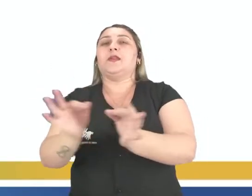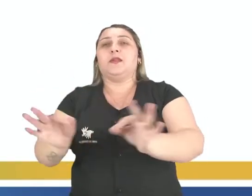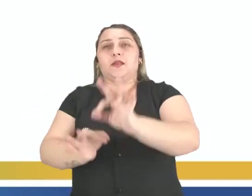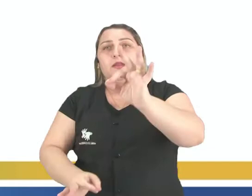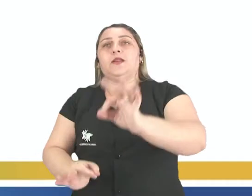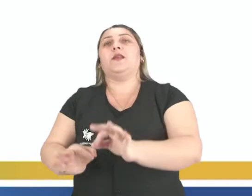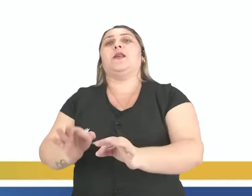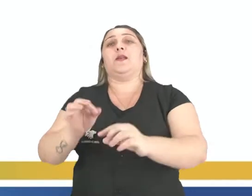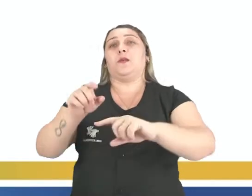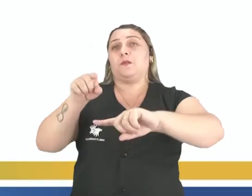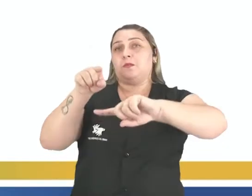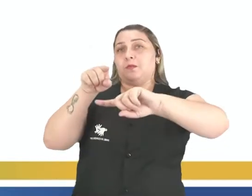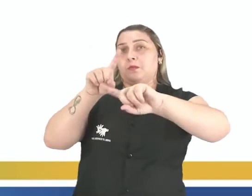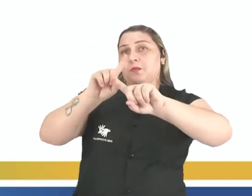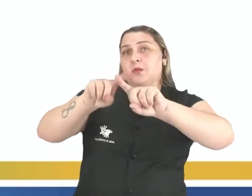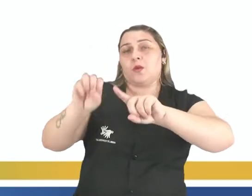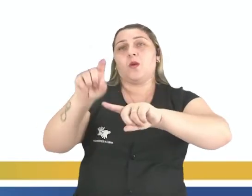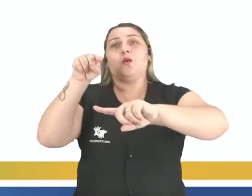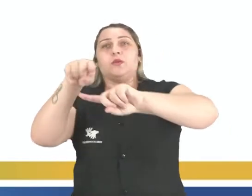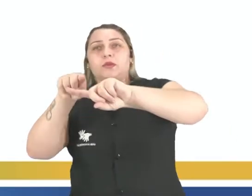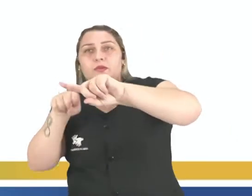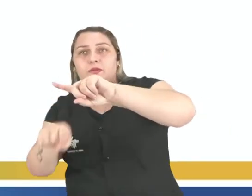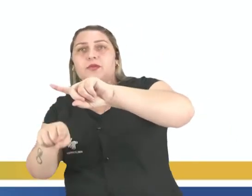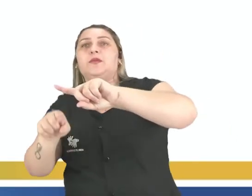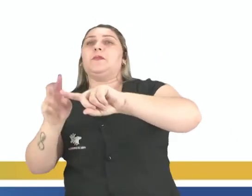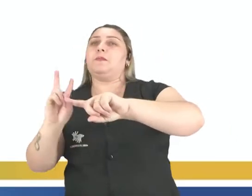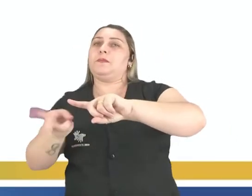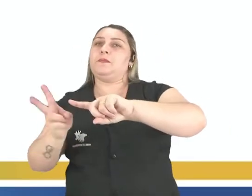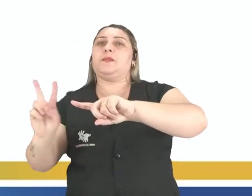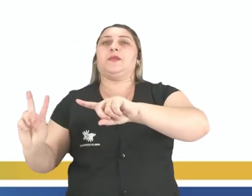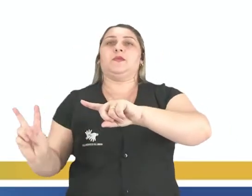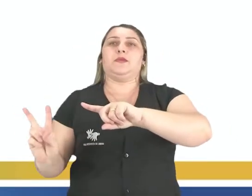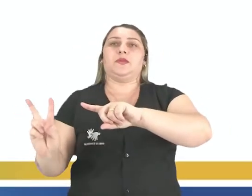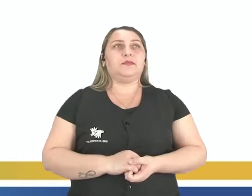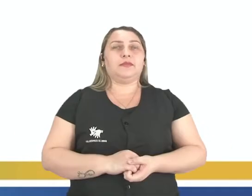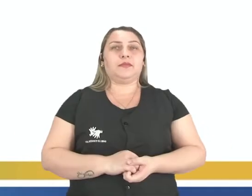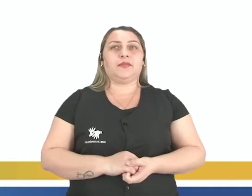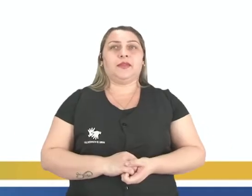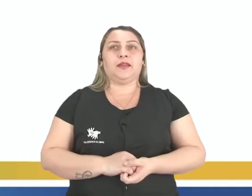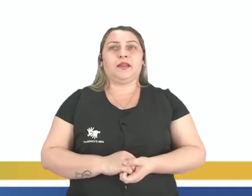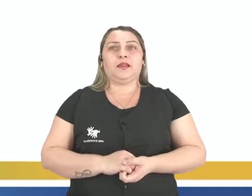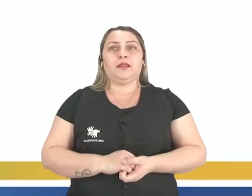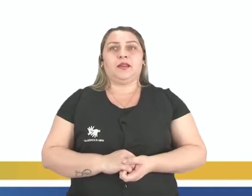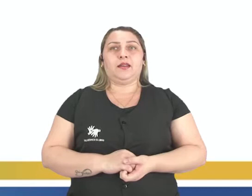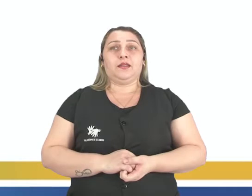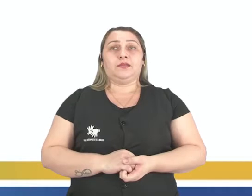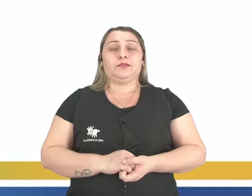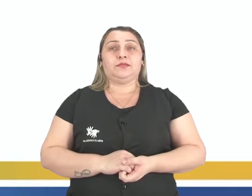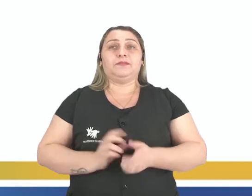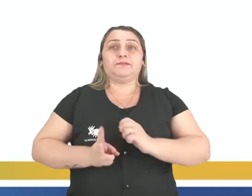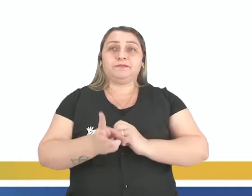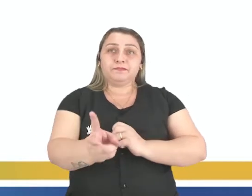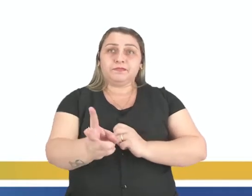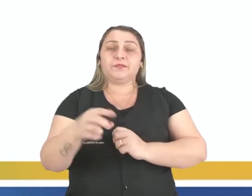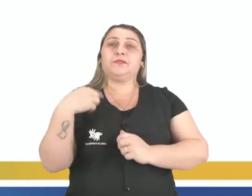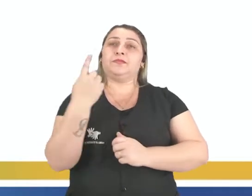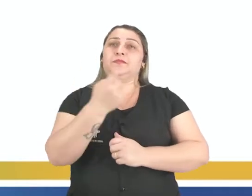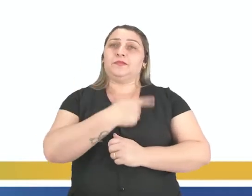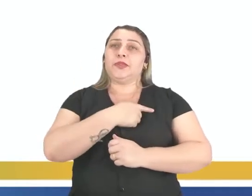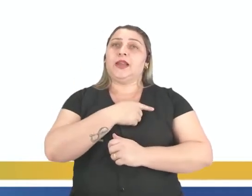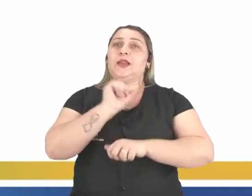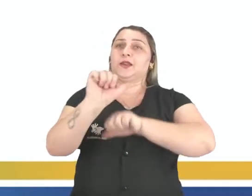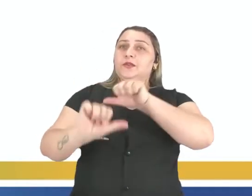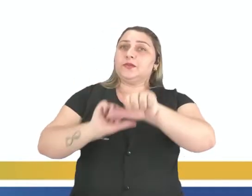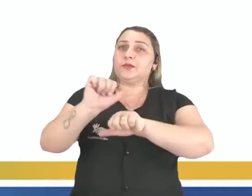ora a gente multiplica por um valor, ora a gente divide por este mesmo valor. Então, prosseguindo aqui no nosso processo